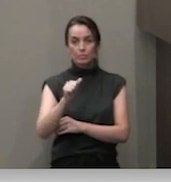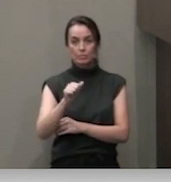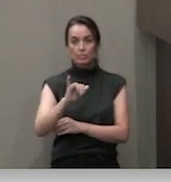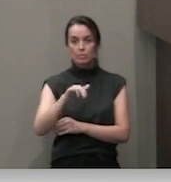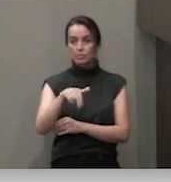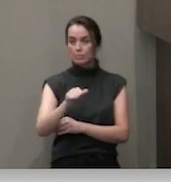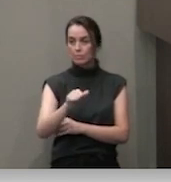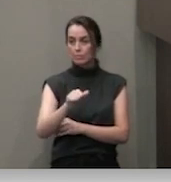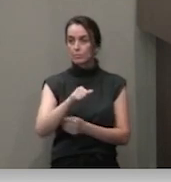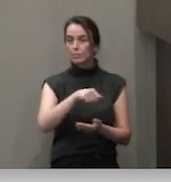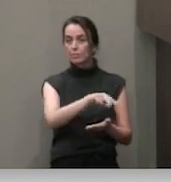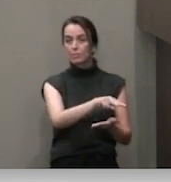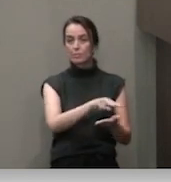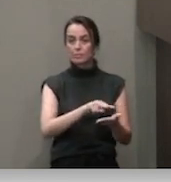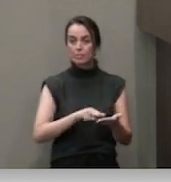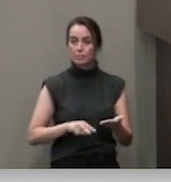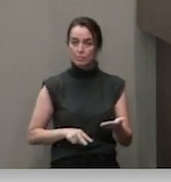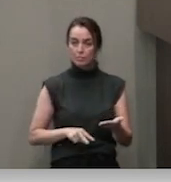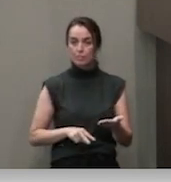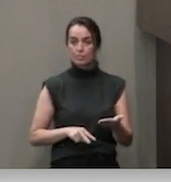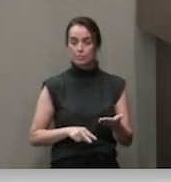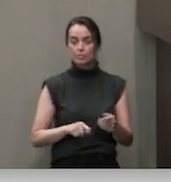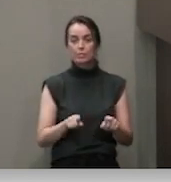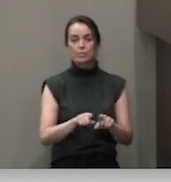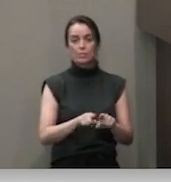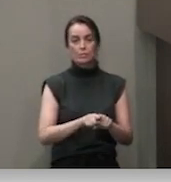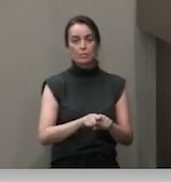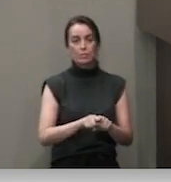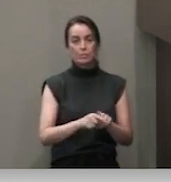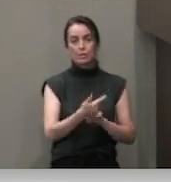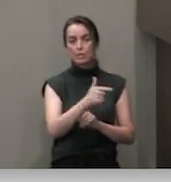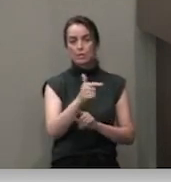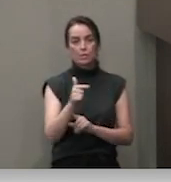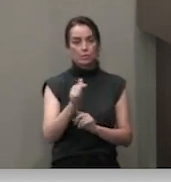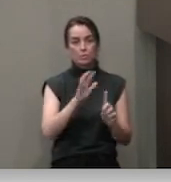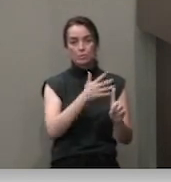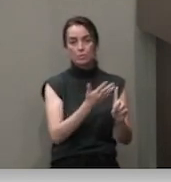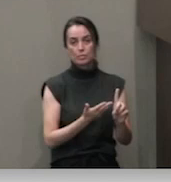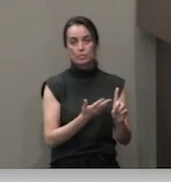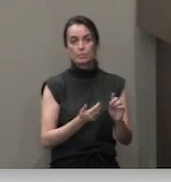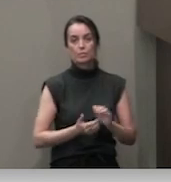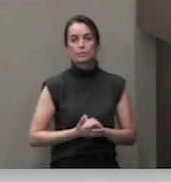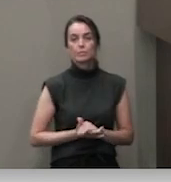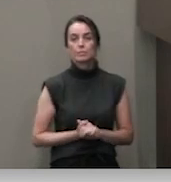então a leitura das demais concessões que vem a